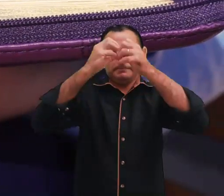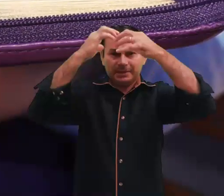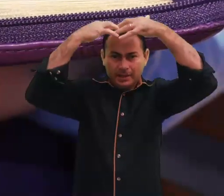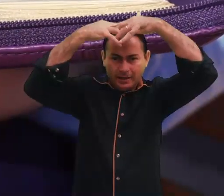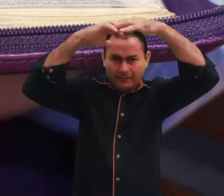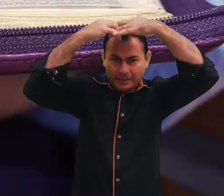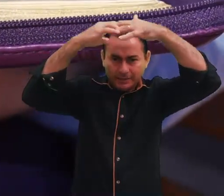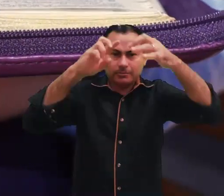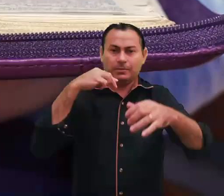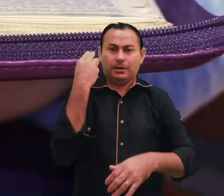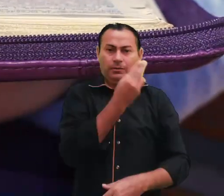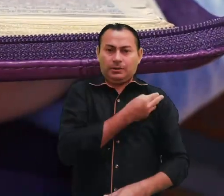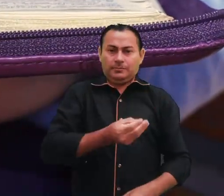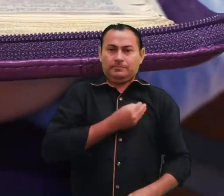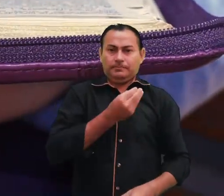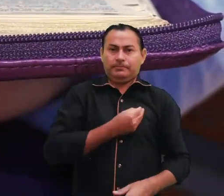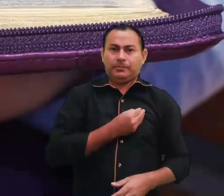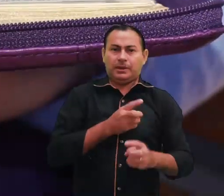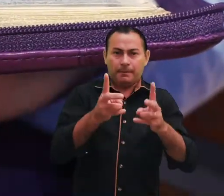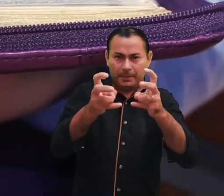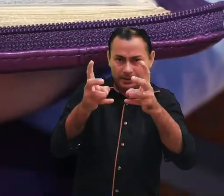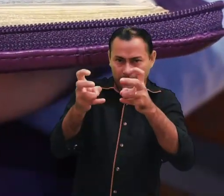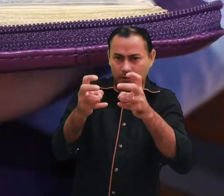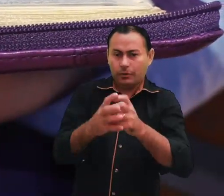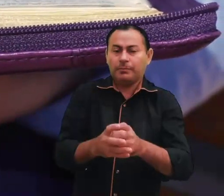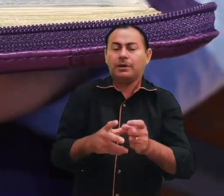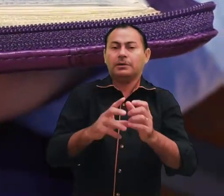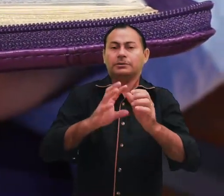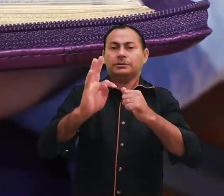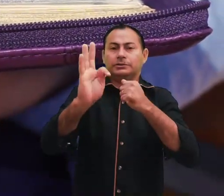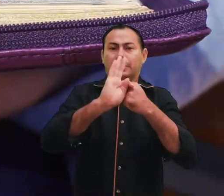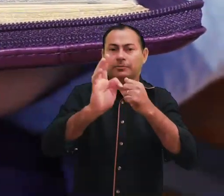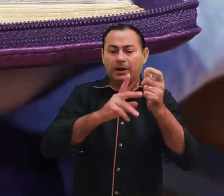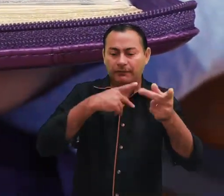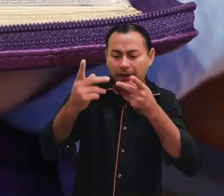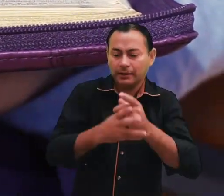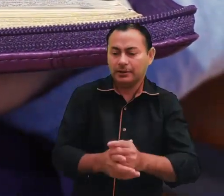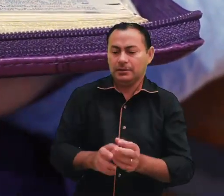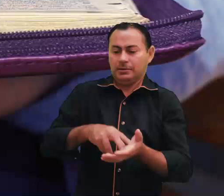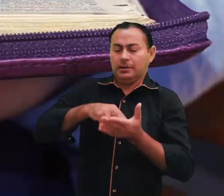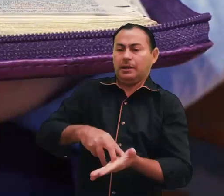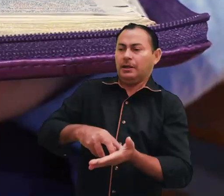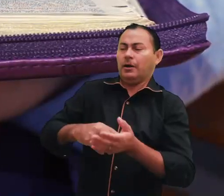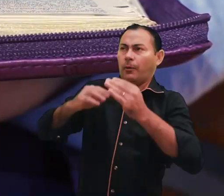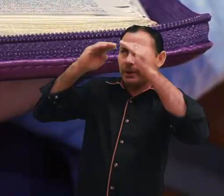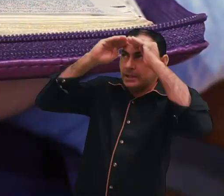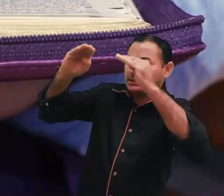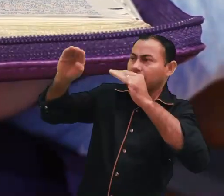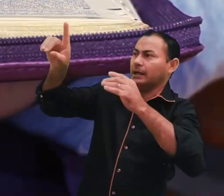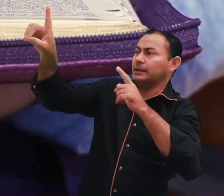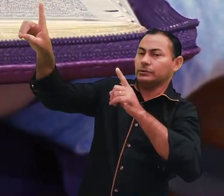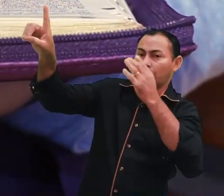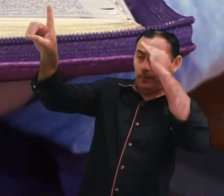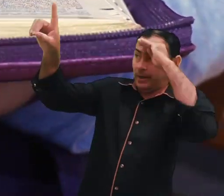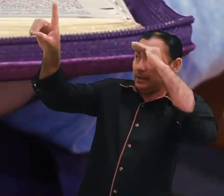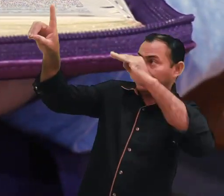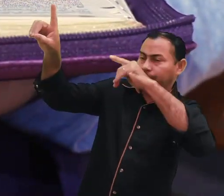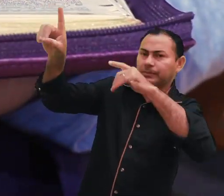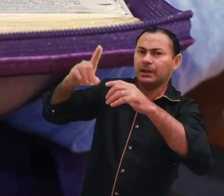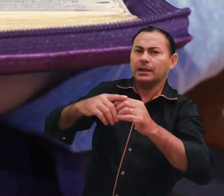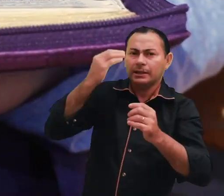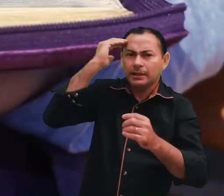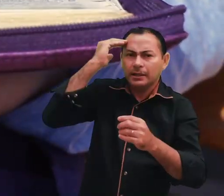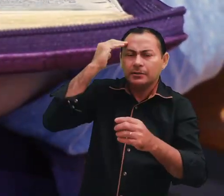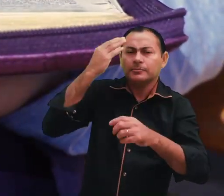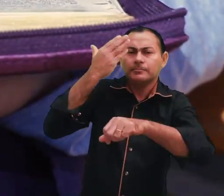nossa vida. Observe como ele nos fala, para nos submetermos a Deus. Se você quiser entender a chave